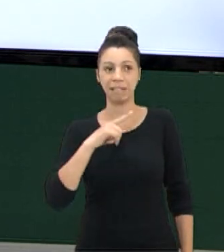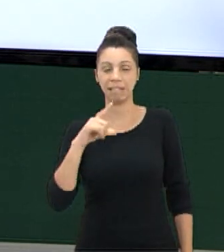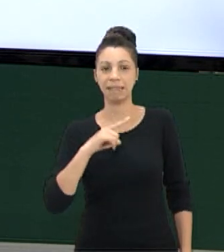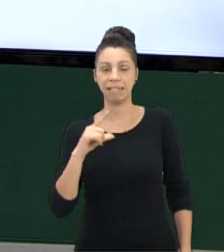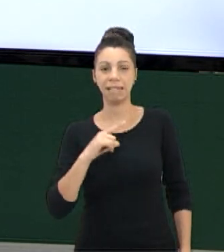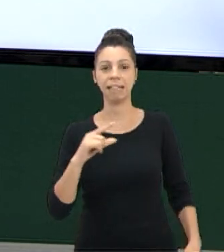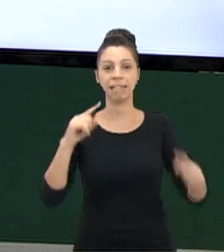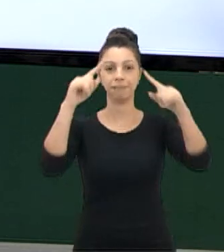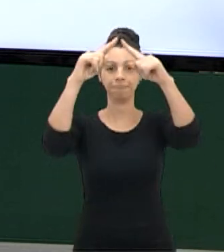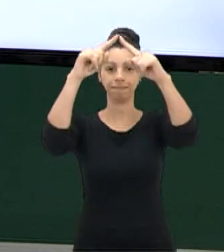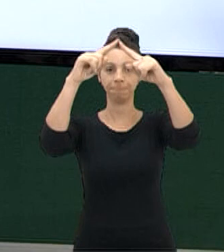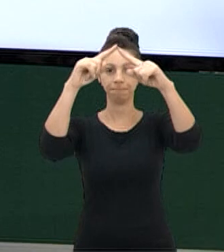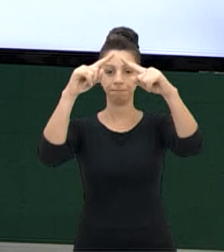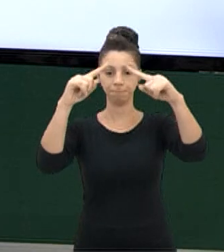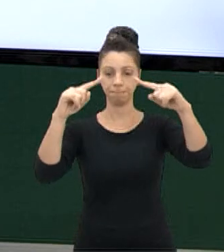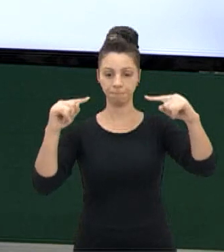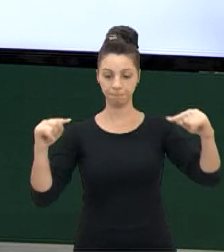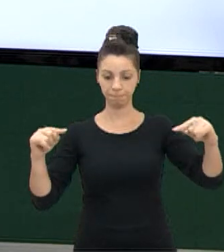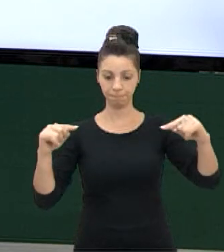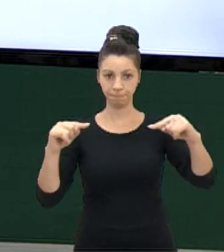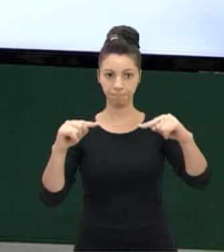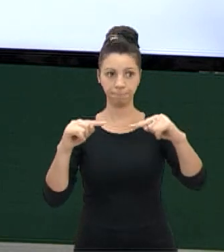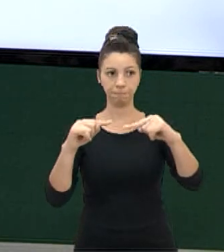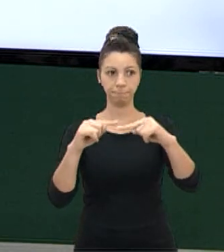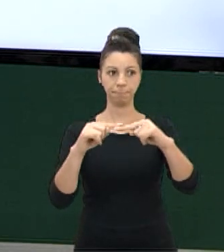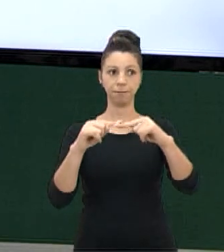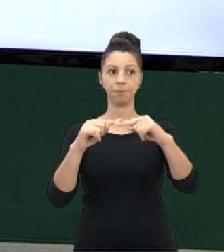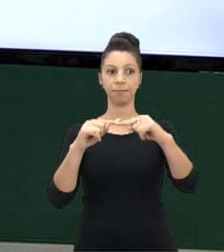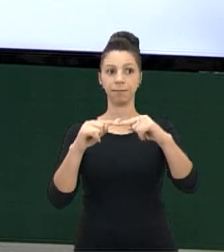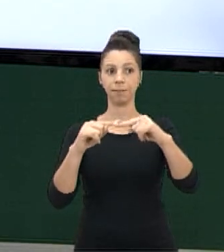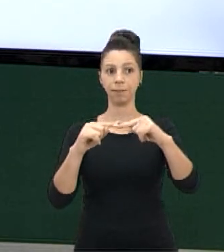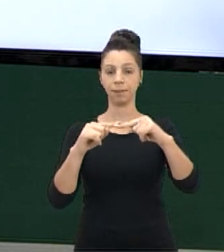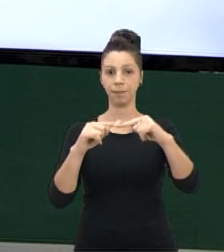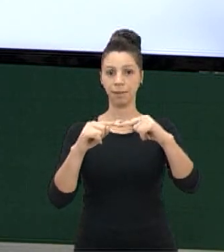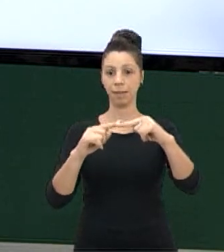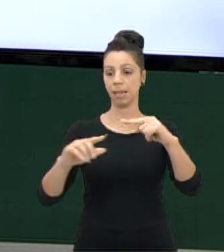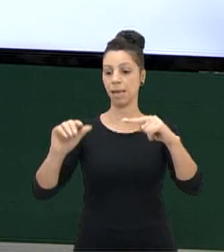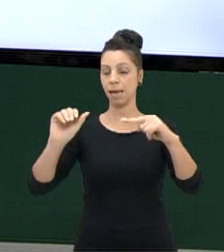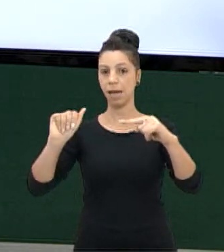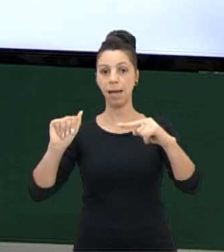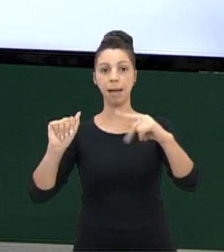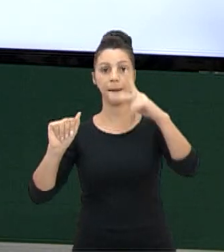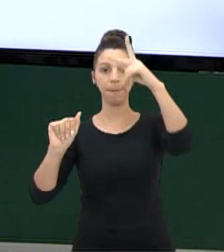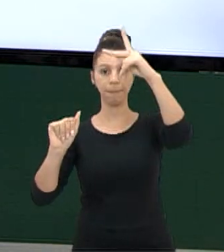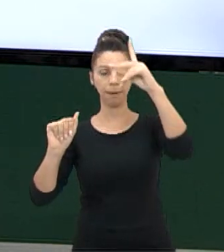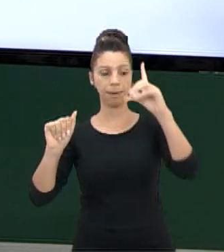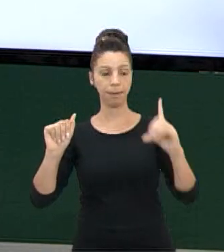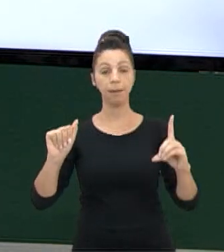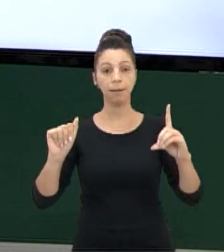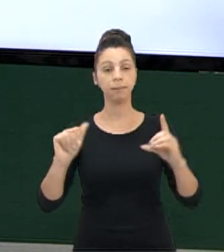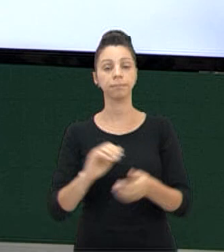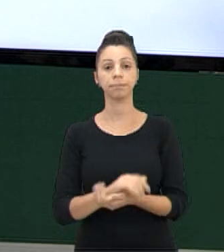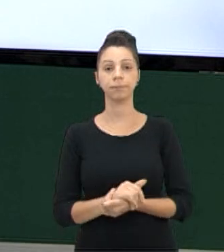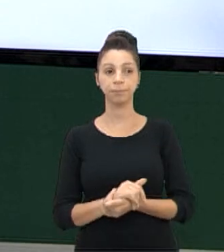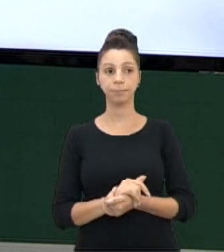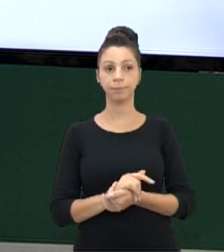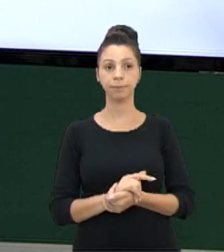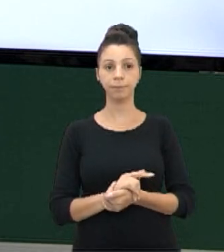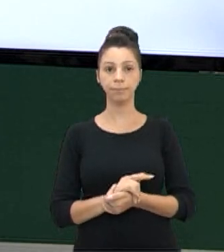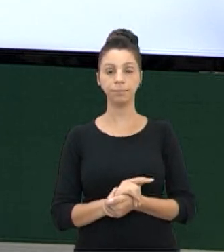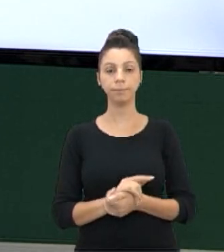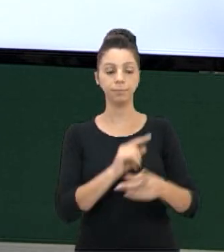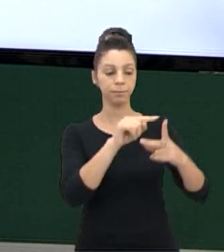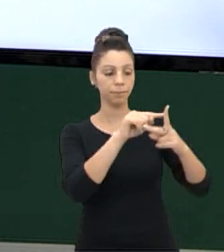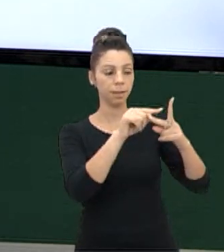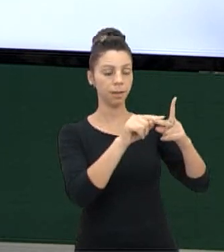ó, APD. E esse triângulo APD, vamos ter também